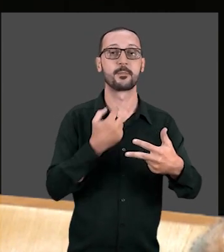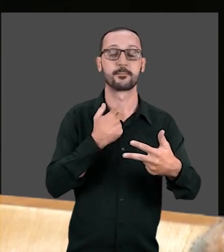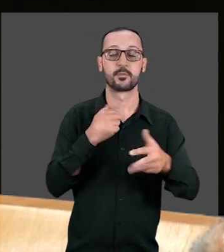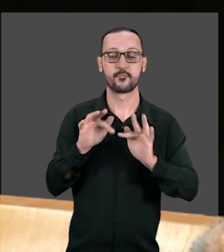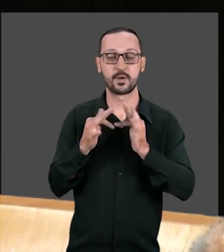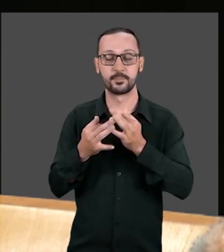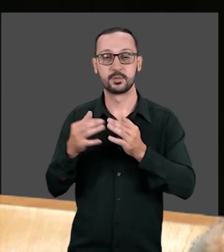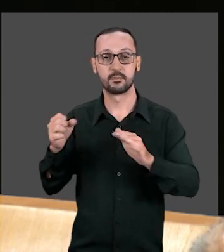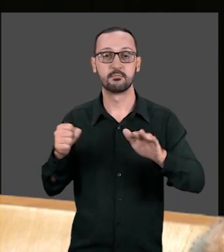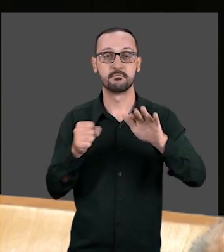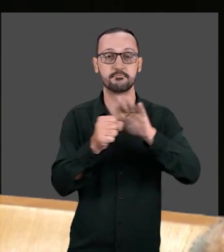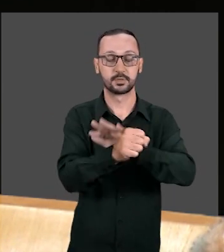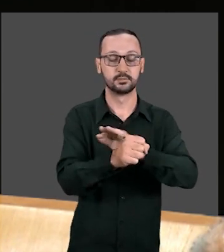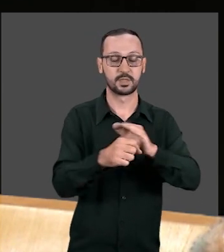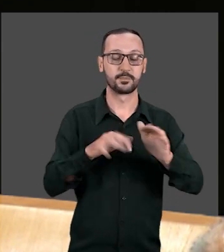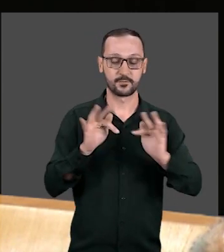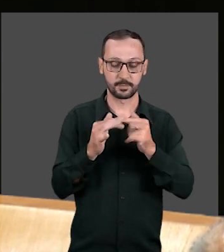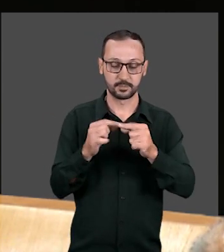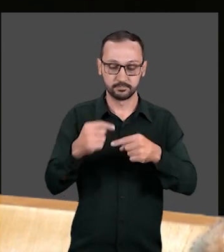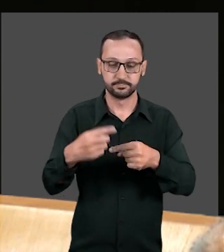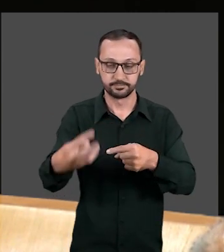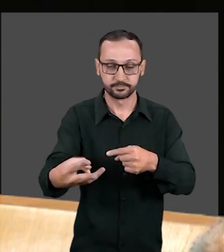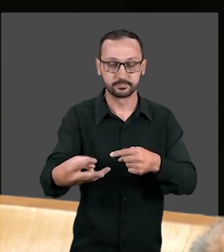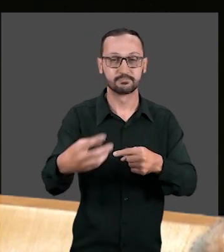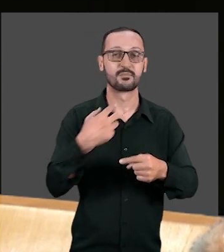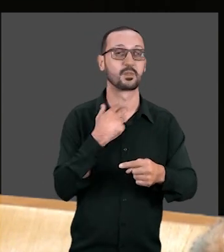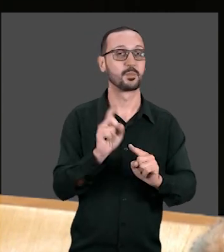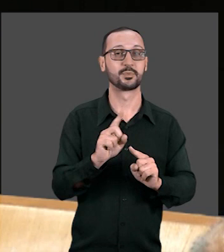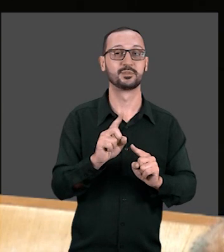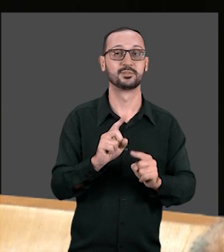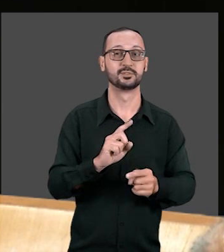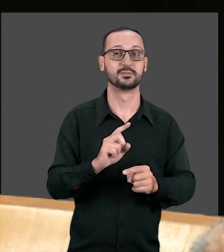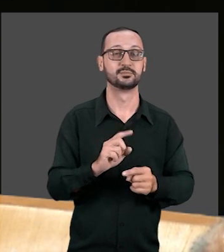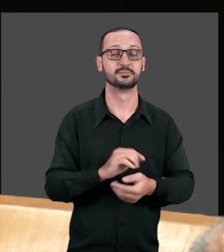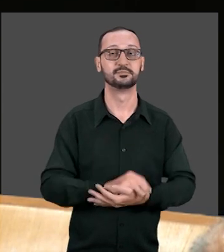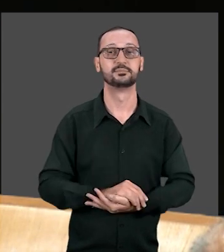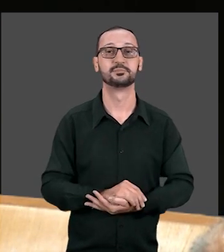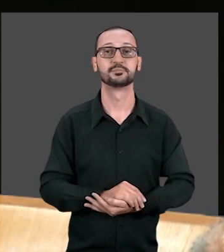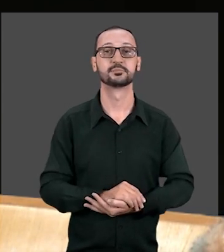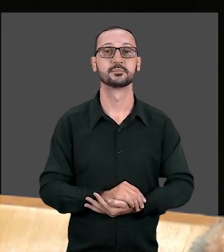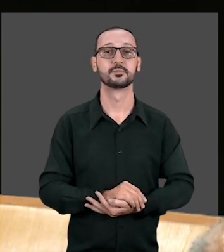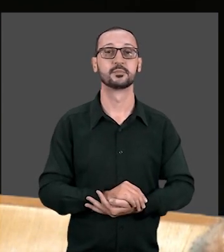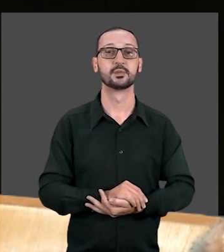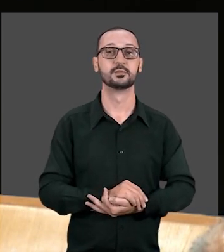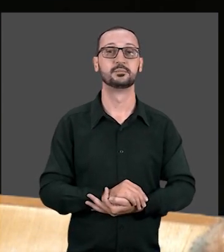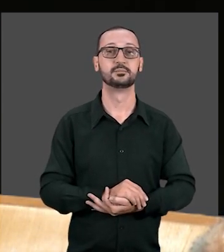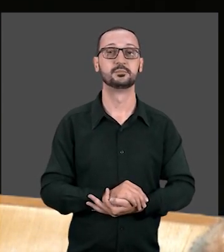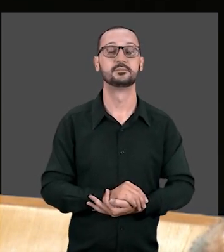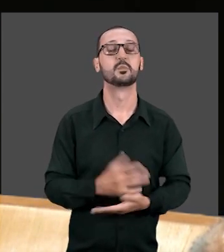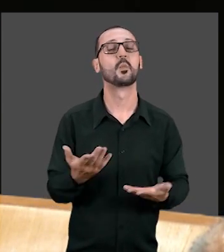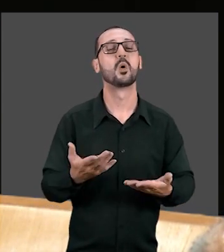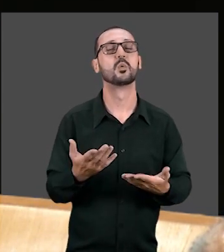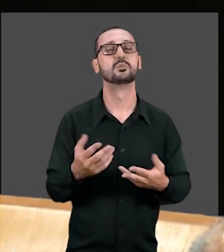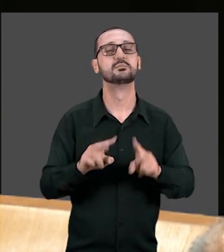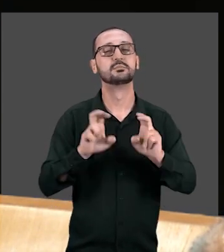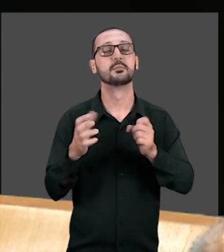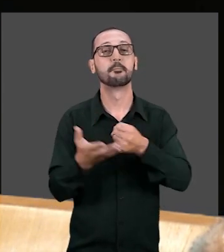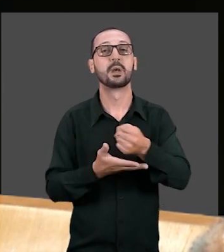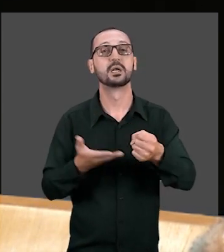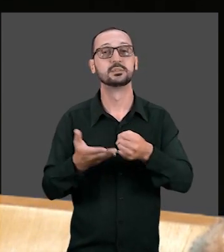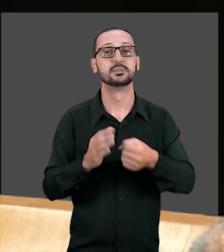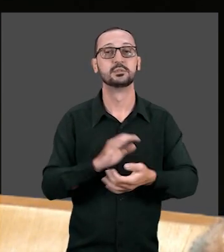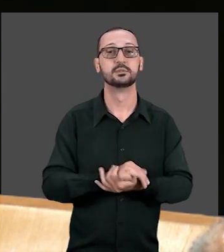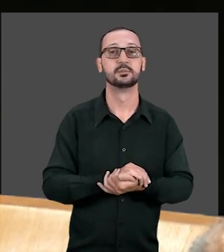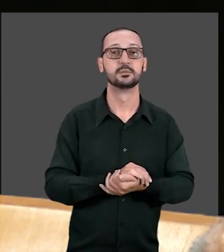nomear parente até o 3º grau para cargo de livre nomeação. Com base em que o Supremo fez